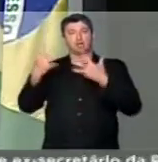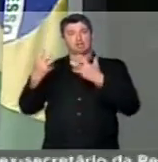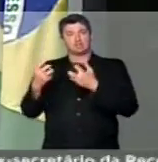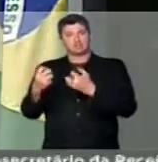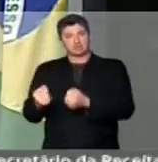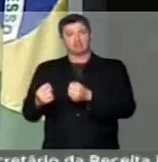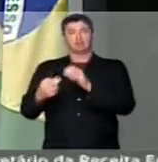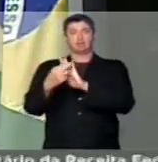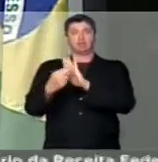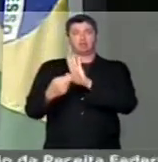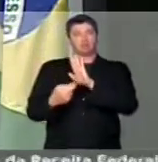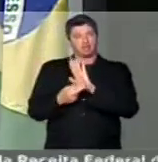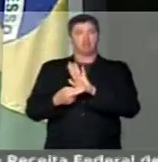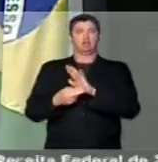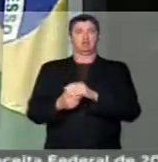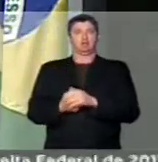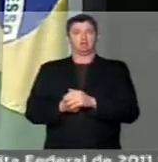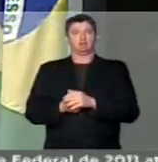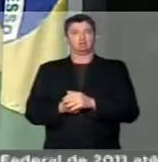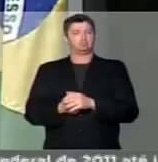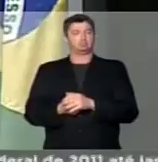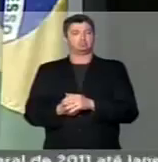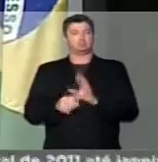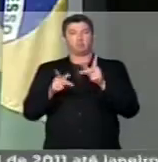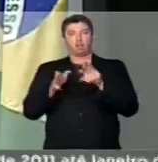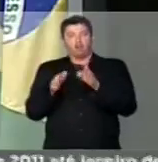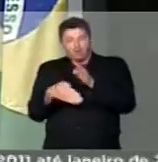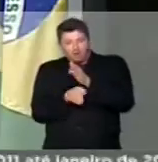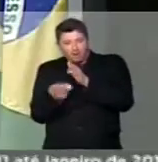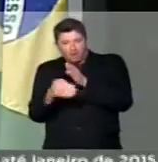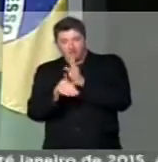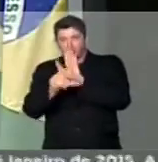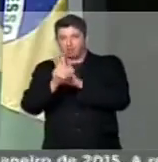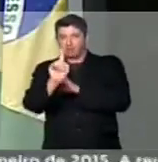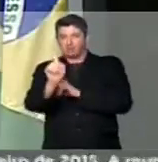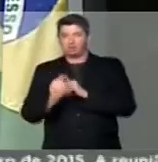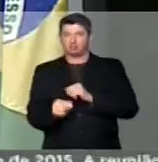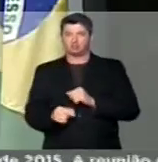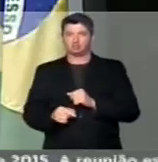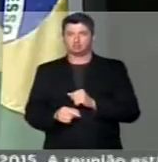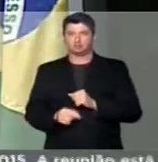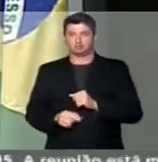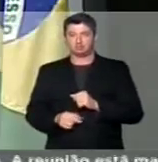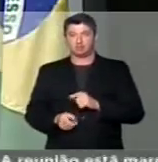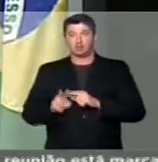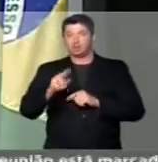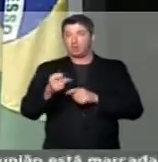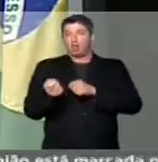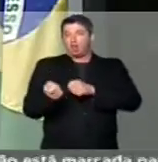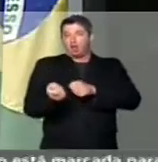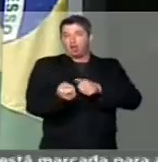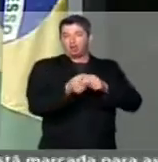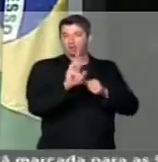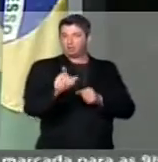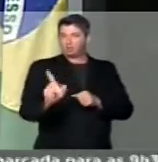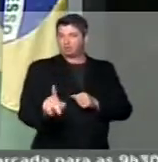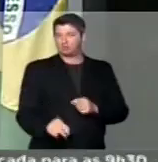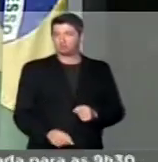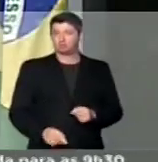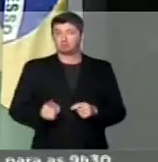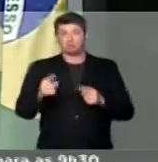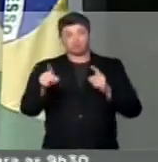submetida às suas regras e não burlando, e não se enganando. É